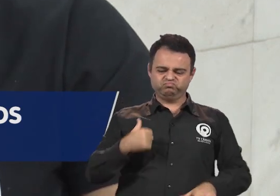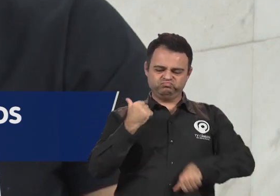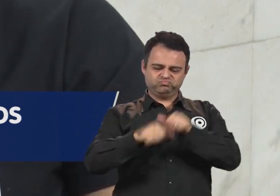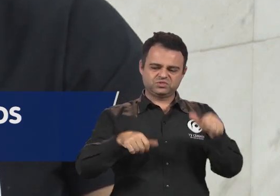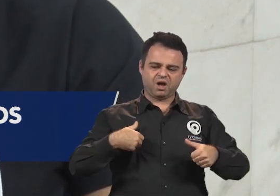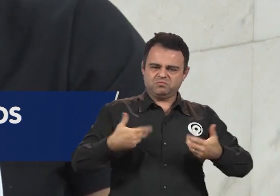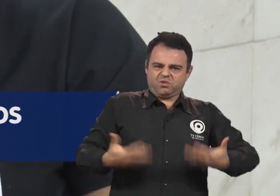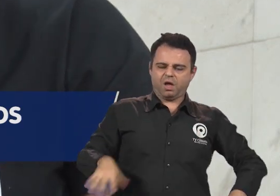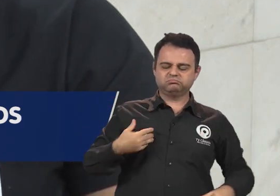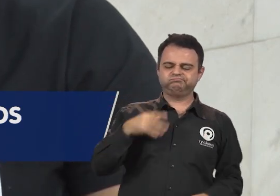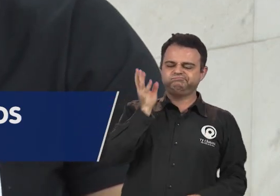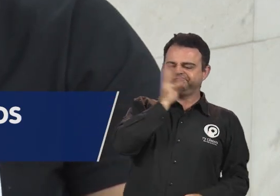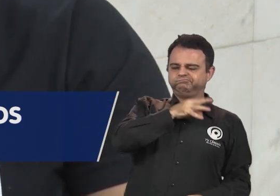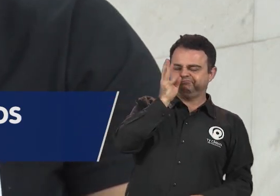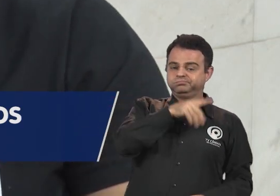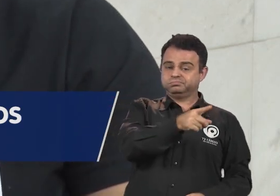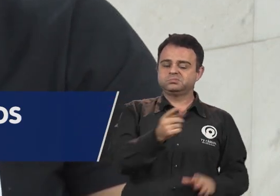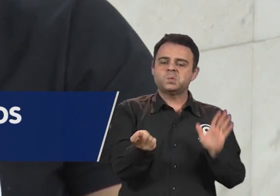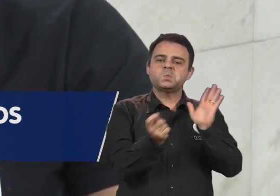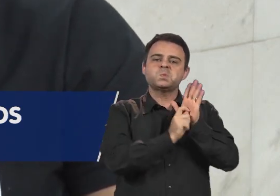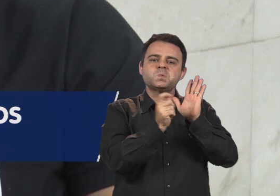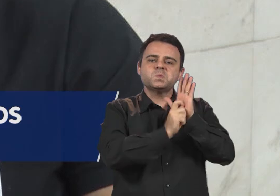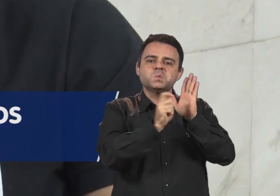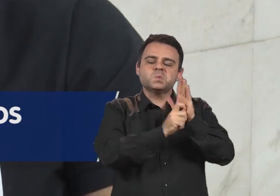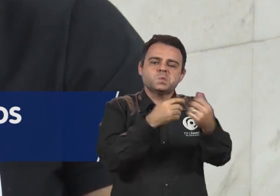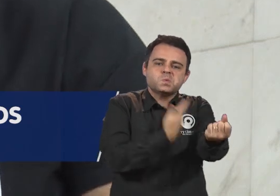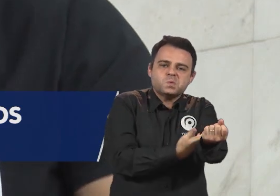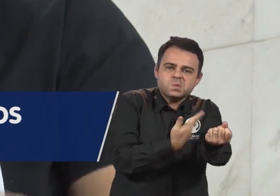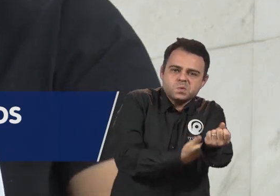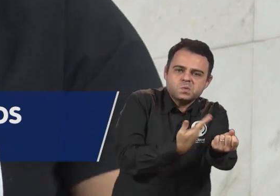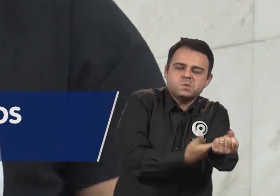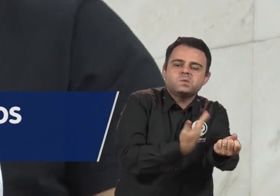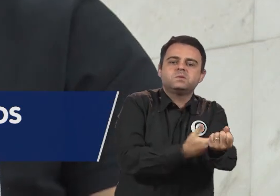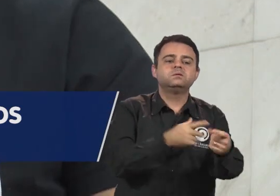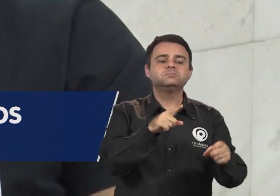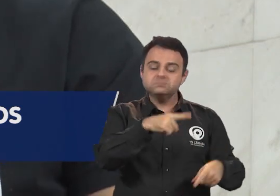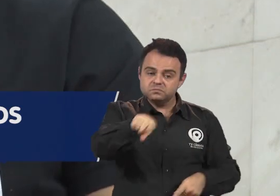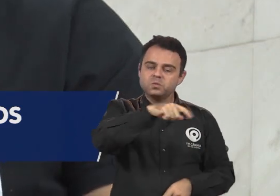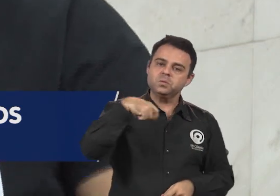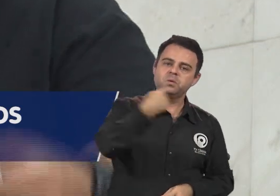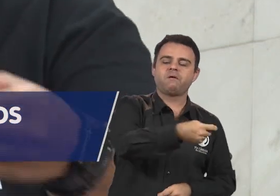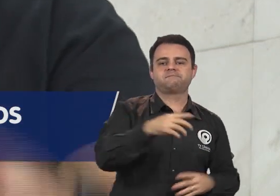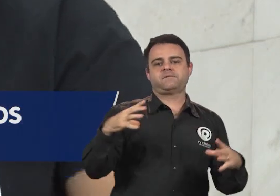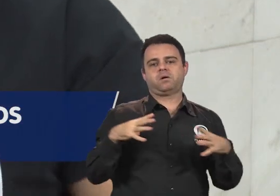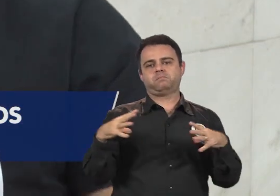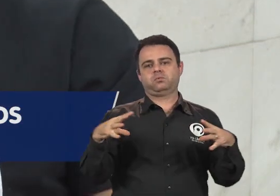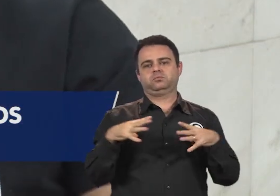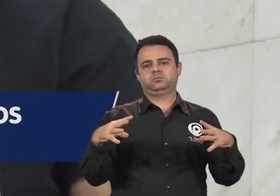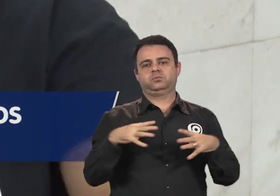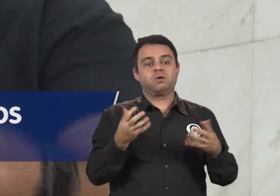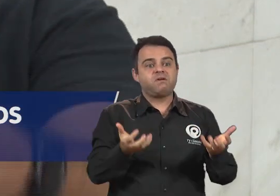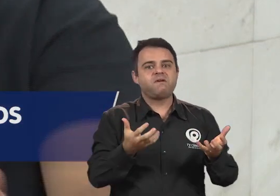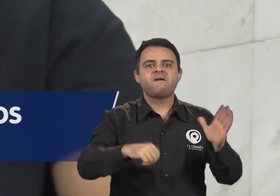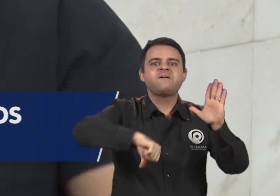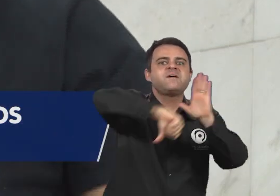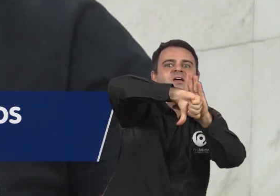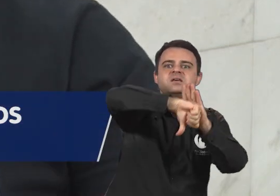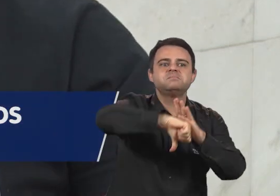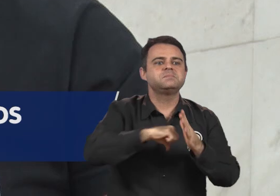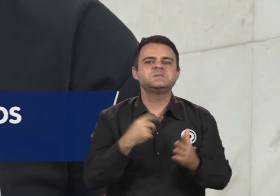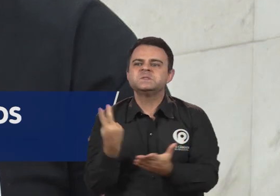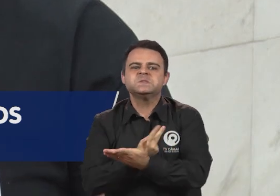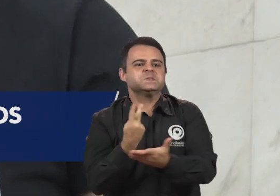a maior parte são usuários de droga, a maior parte são realmente vagabundos, que estão ali por serem